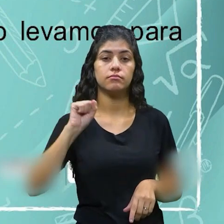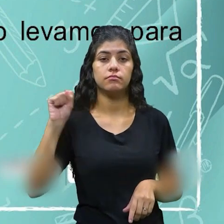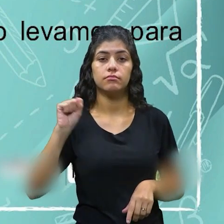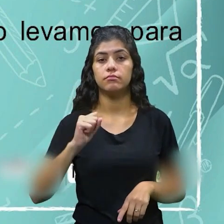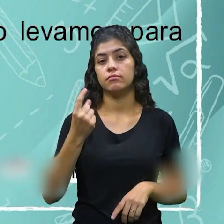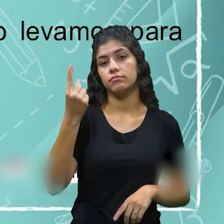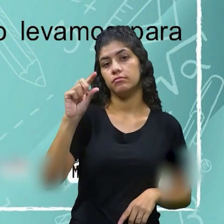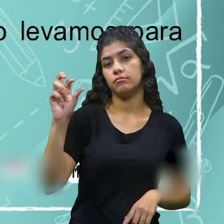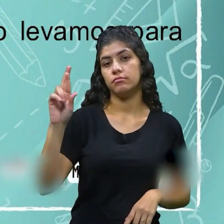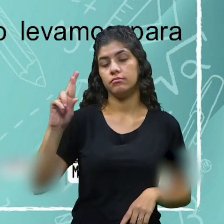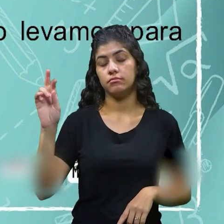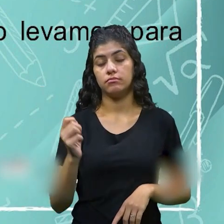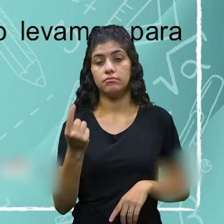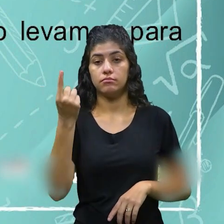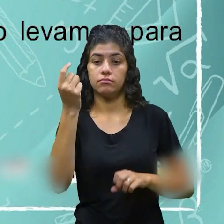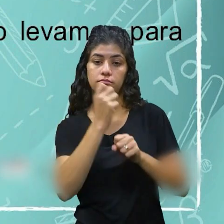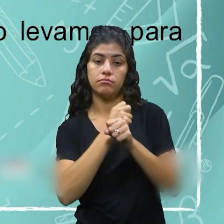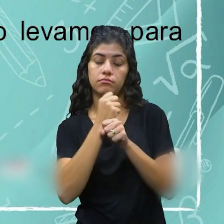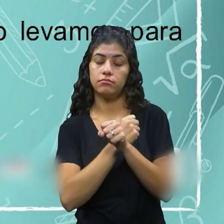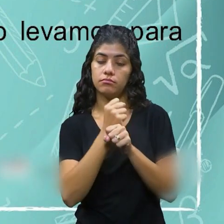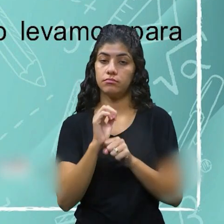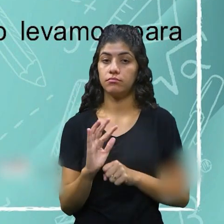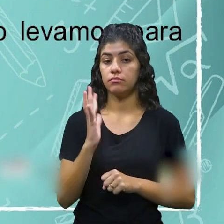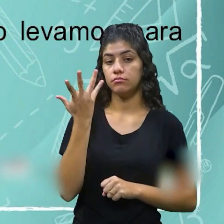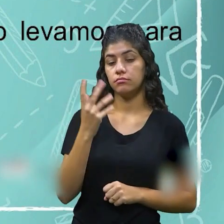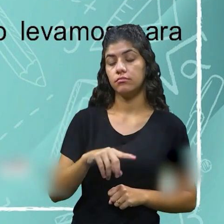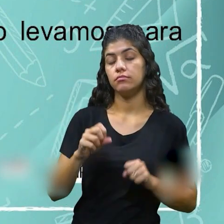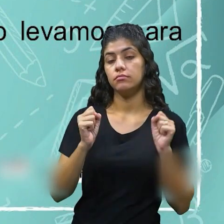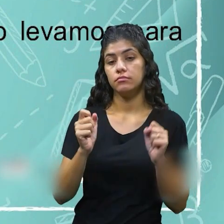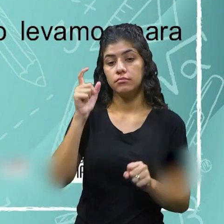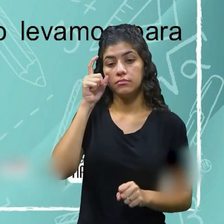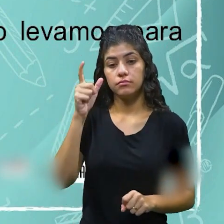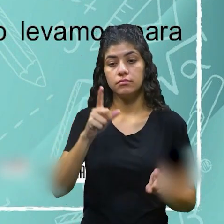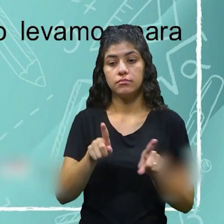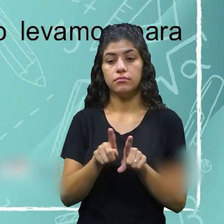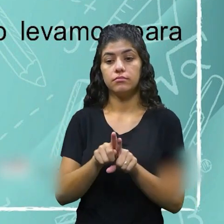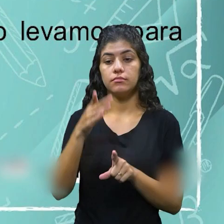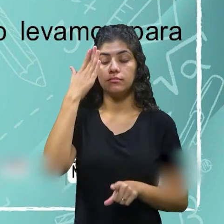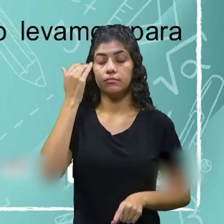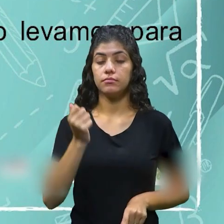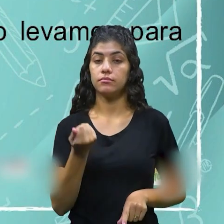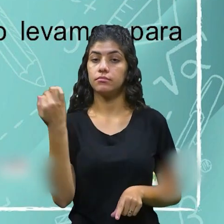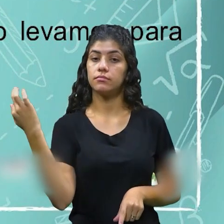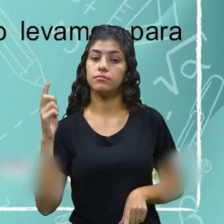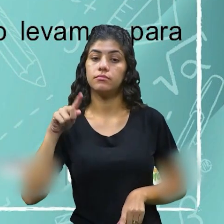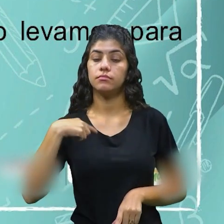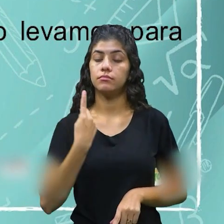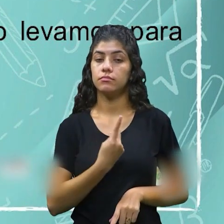ou 1 ano para realizá-lo. Mas pode ser interessante saber quanto tempo levamos